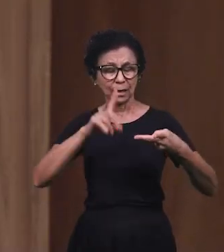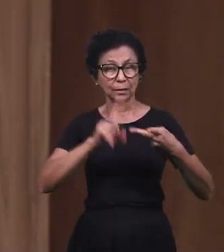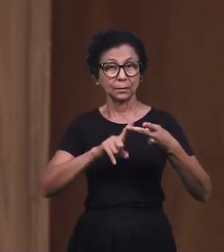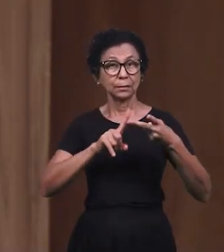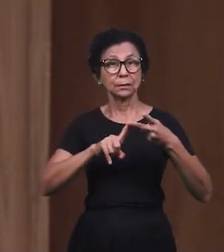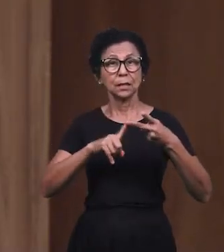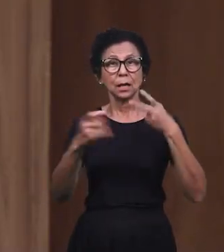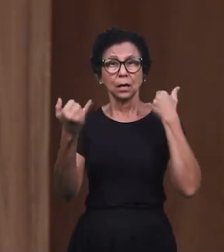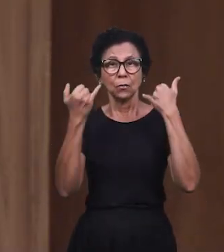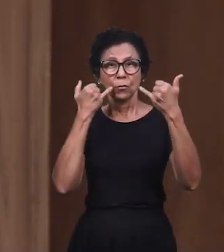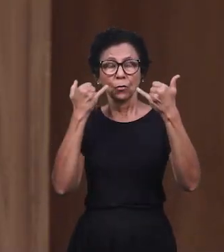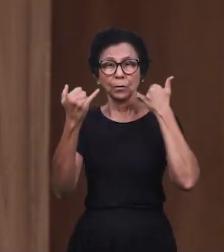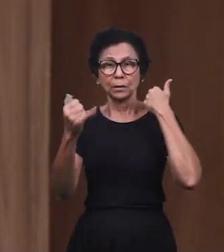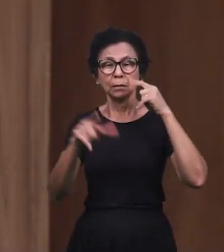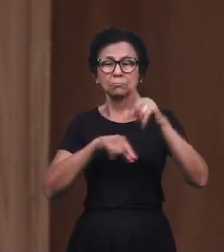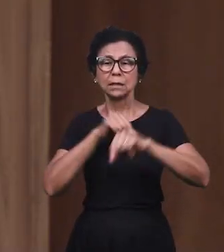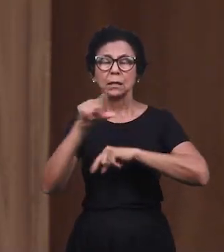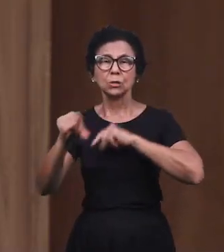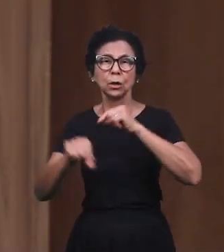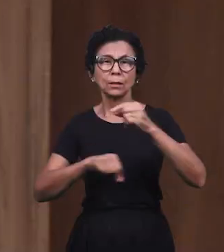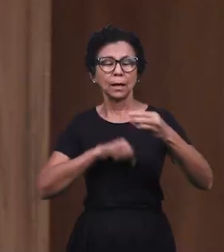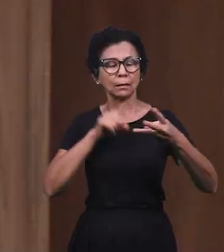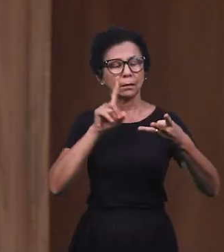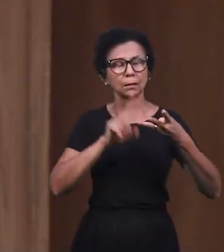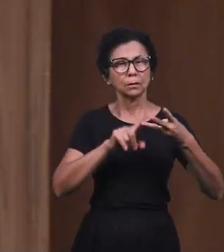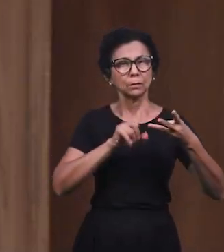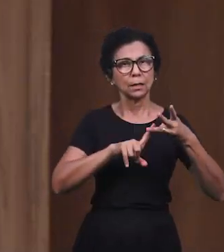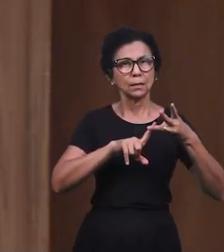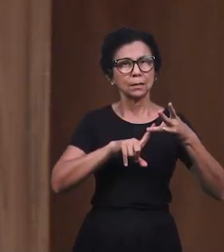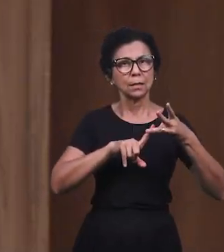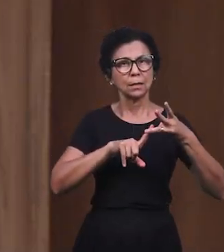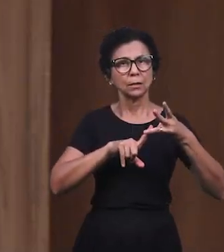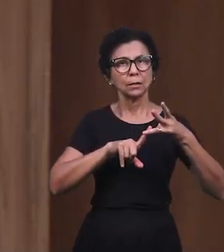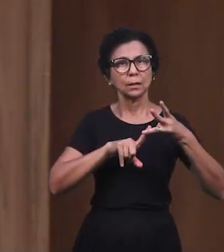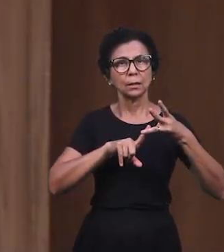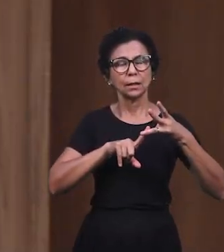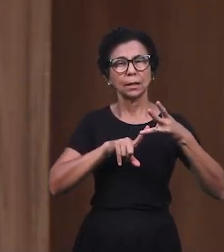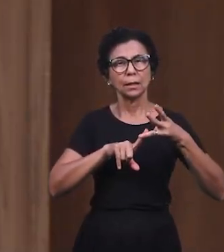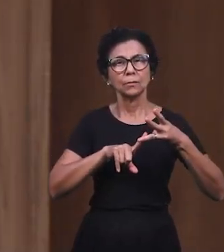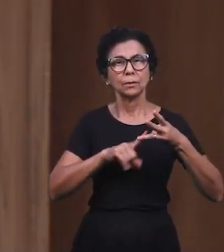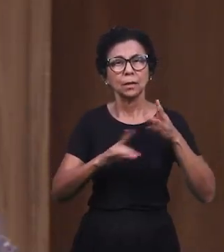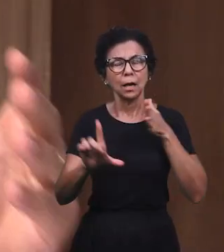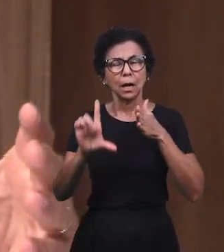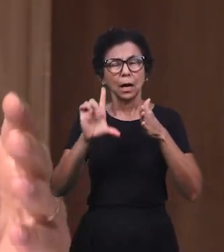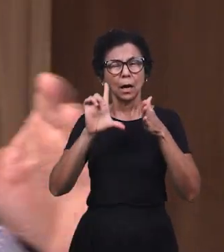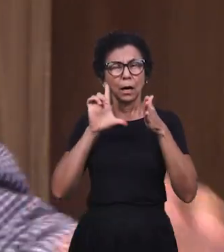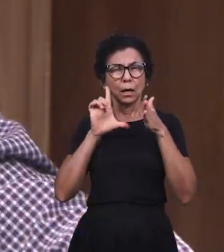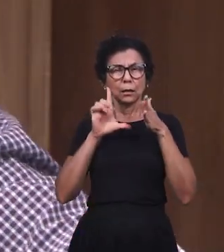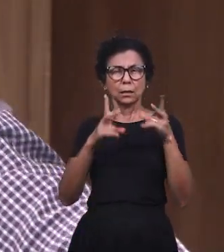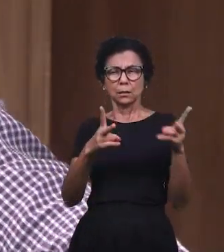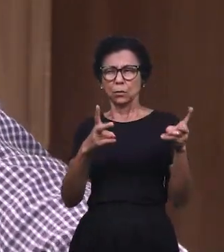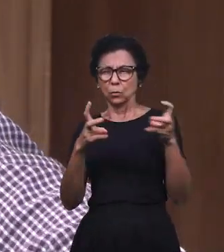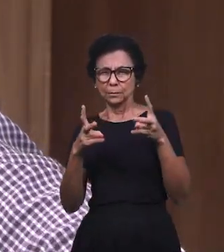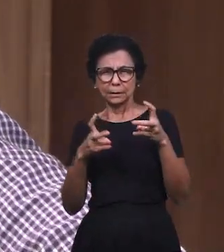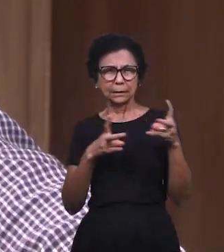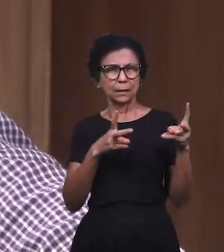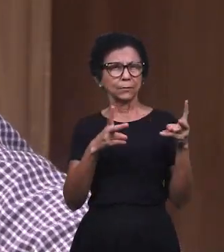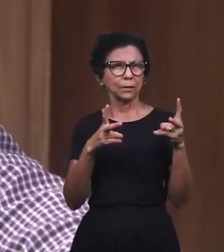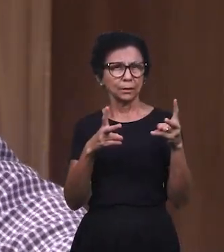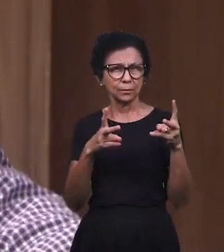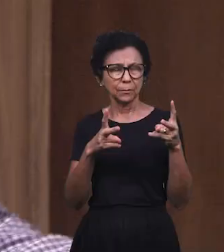informação arbitrária. E o terceiro parâmetro é a anteevidência. O que é a